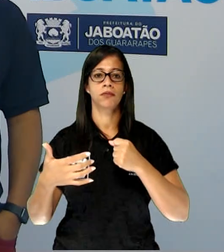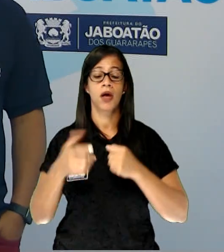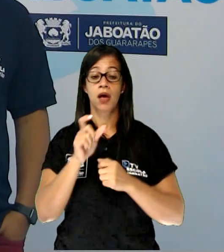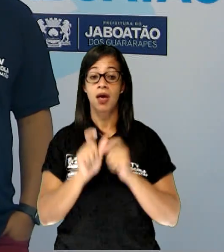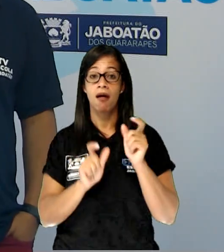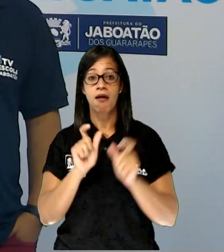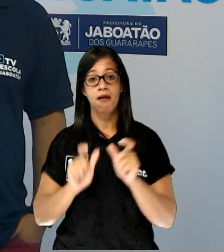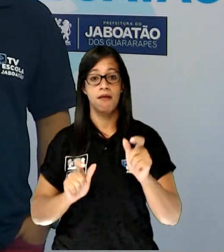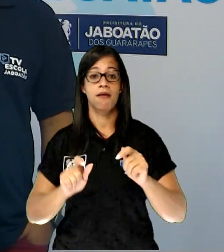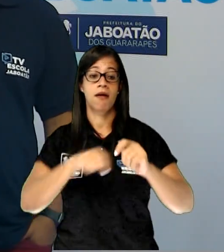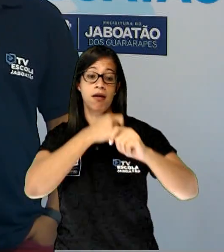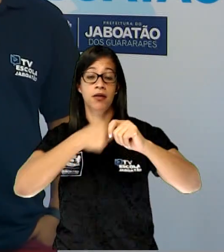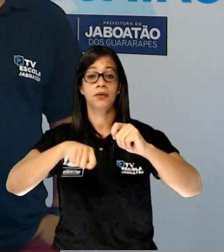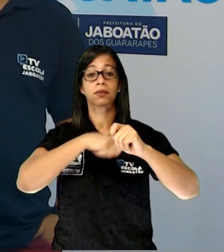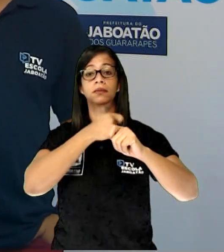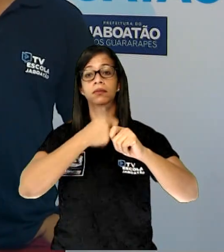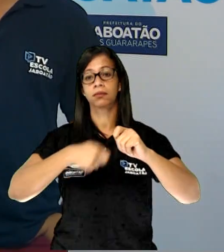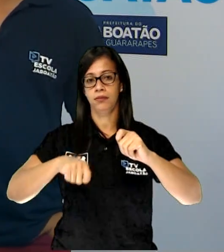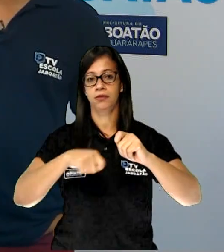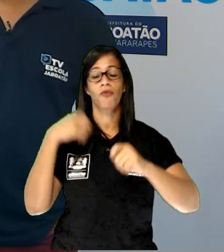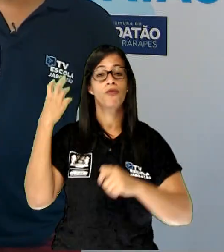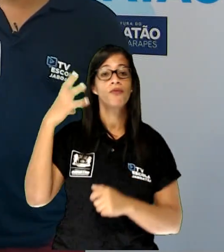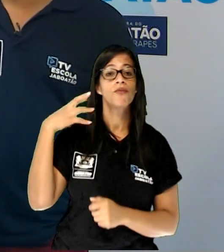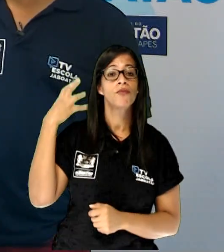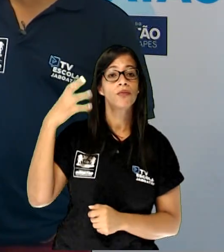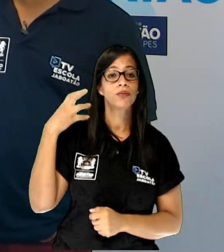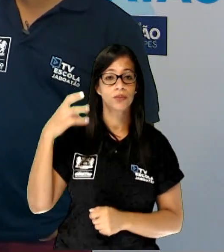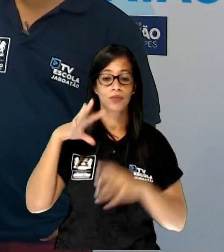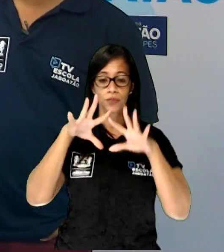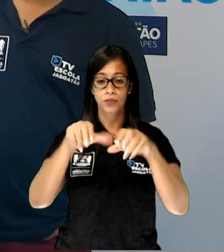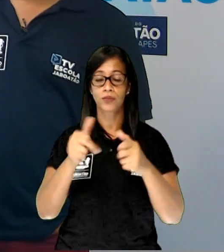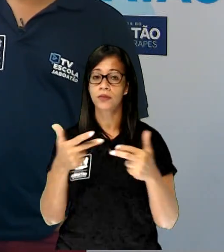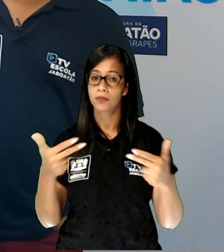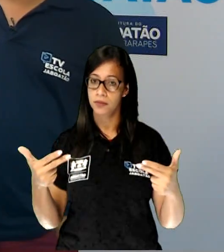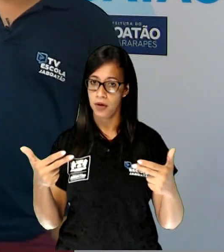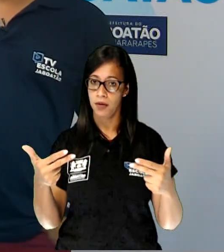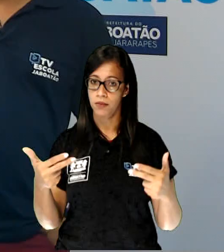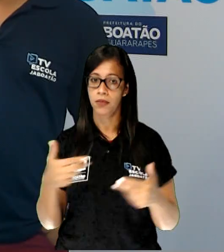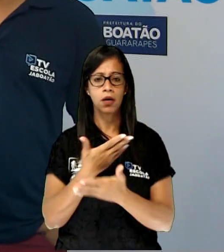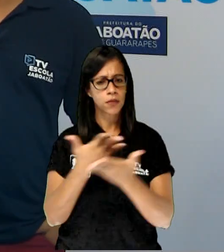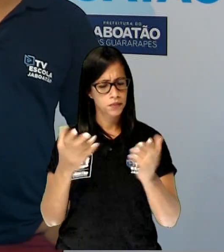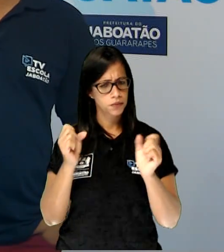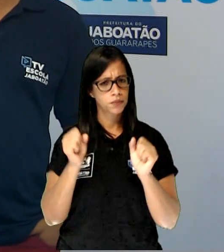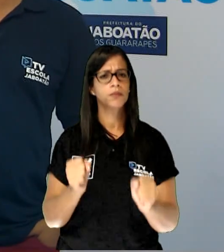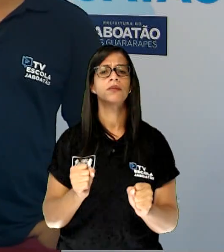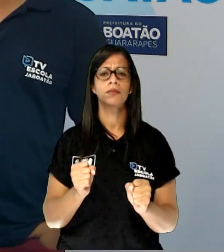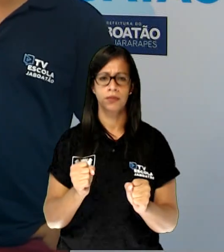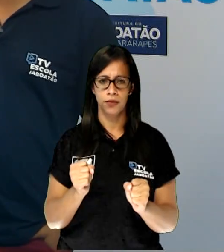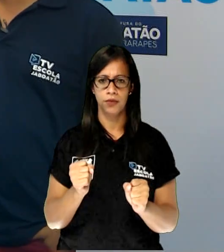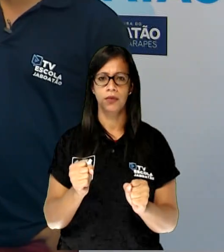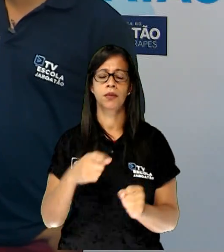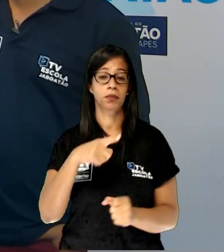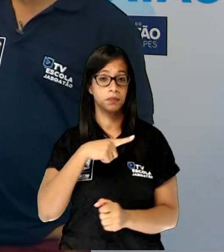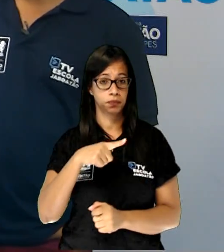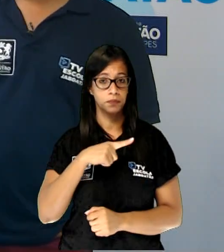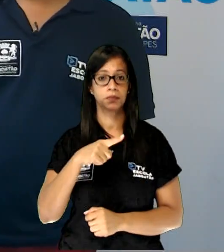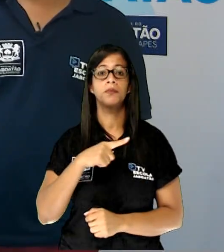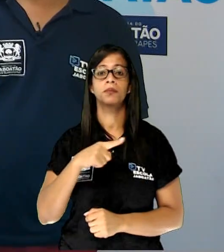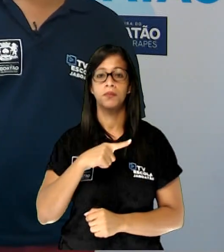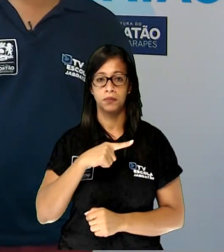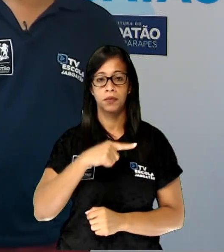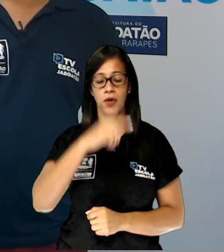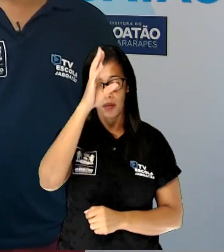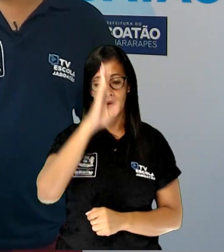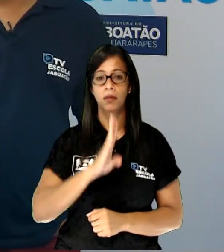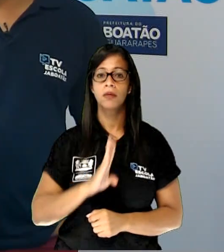humano. Ou seja, é muito legal e está grátis aí para vocês que têm acesso à internet. Vocês podem ouvir,